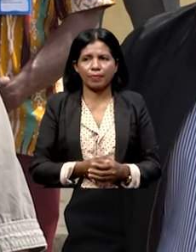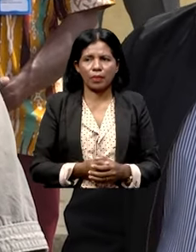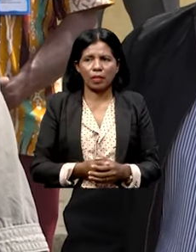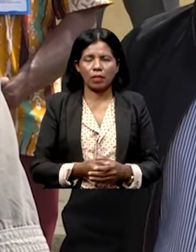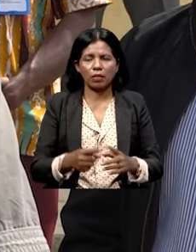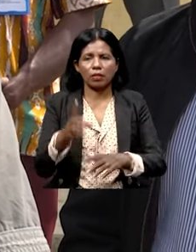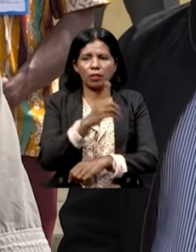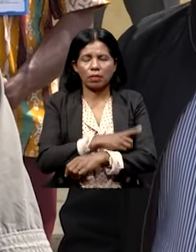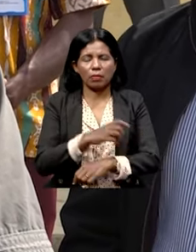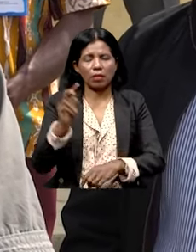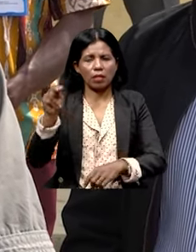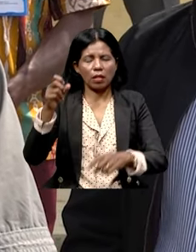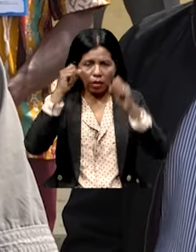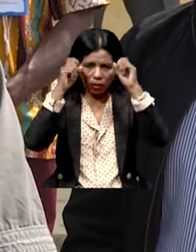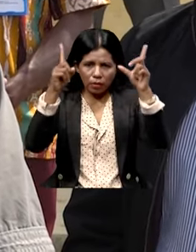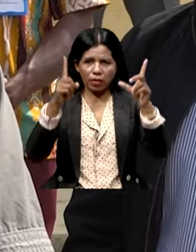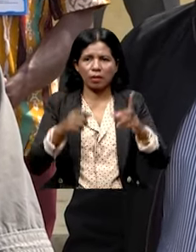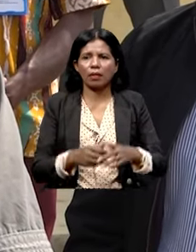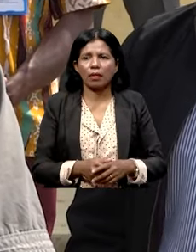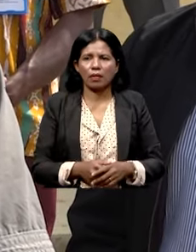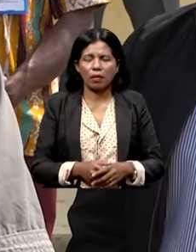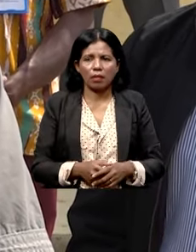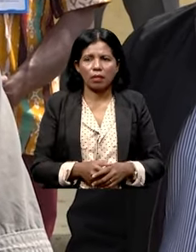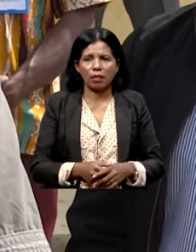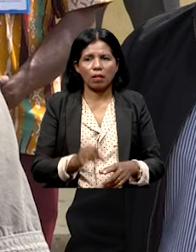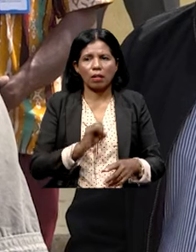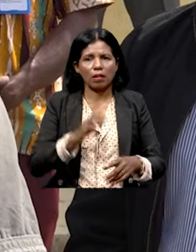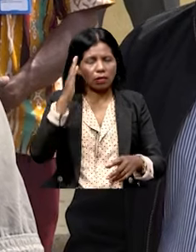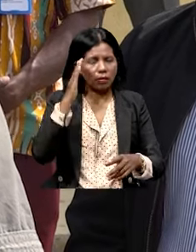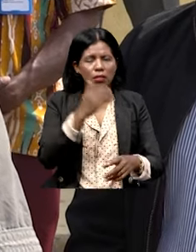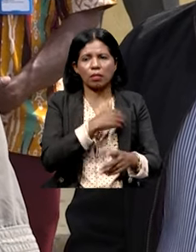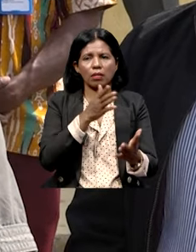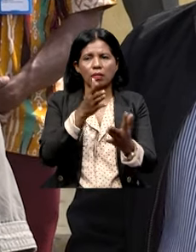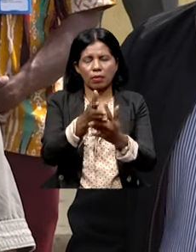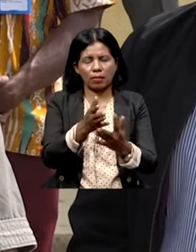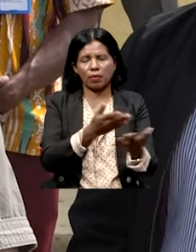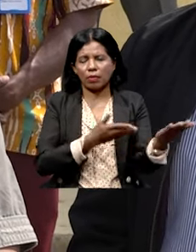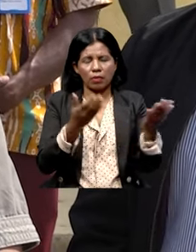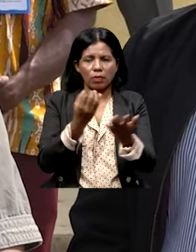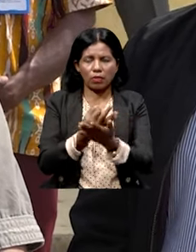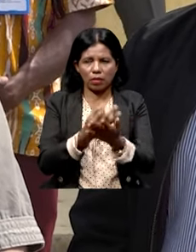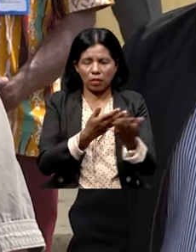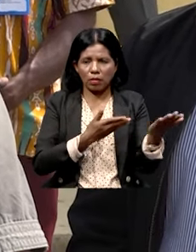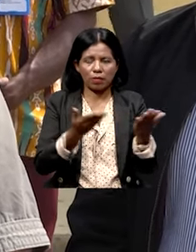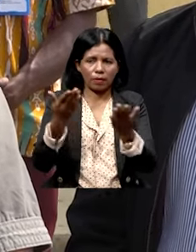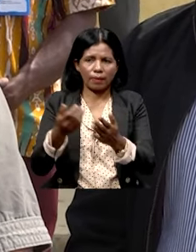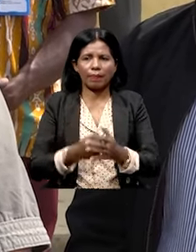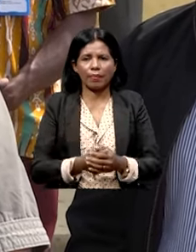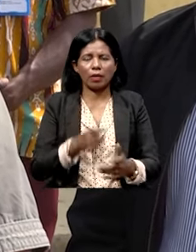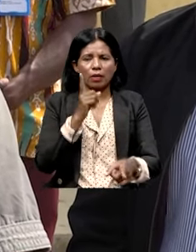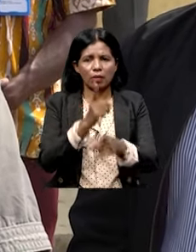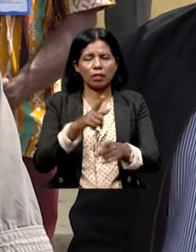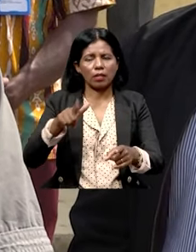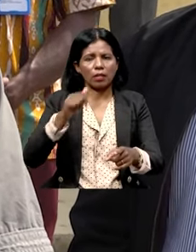rei não há fora, não há fora, não há densidade que está a mão, neve está a matar, ou são está a mão na conta. Neve, claro que o